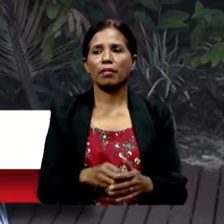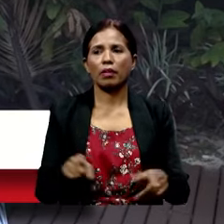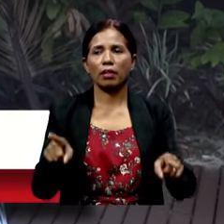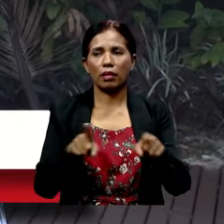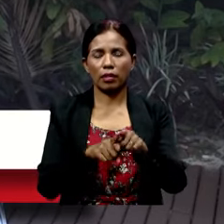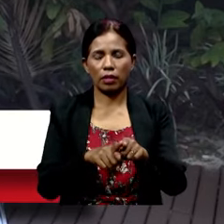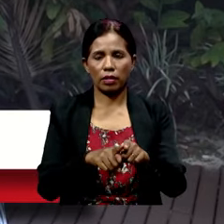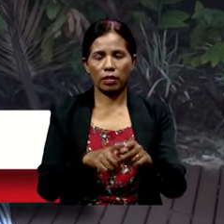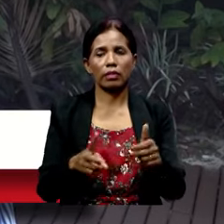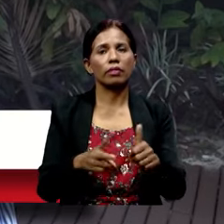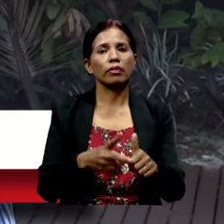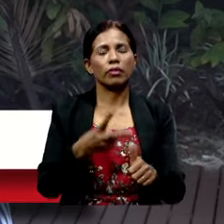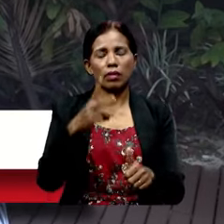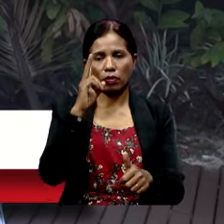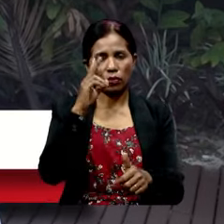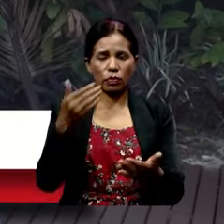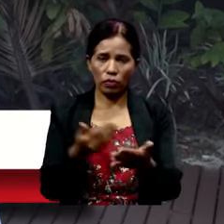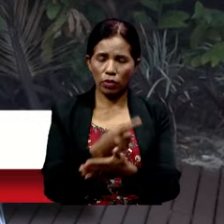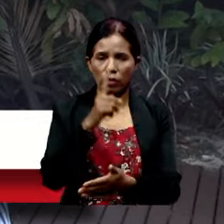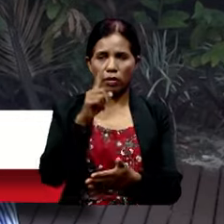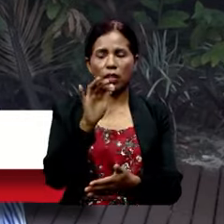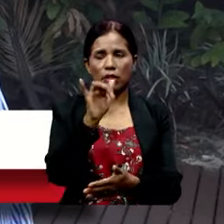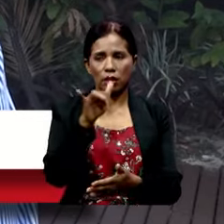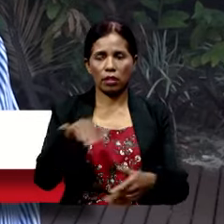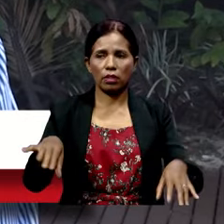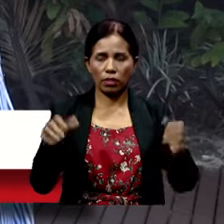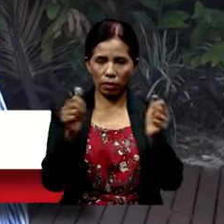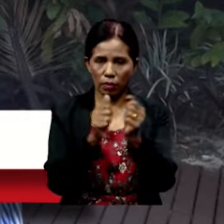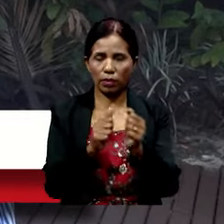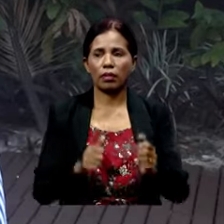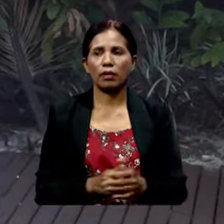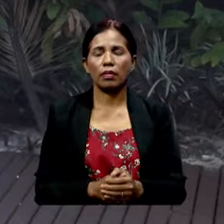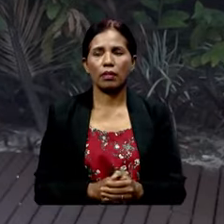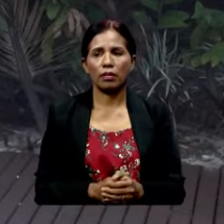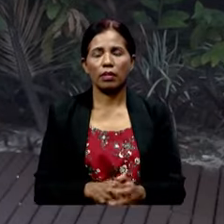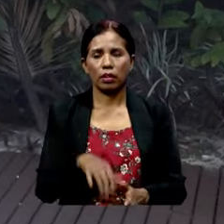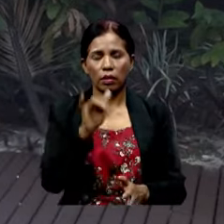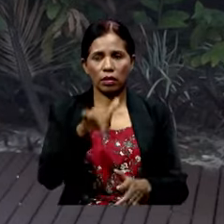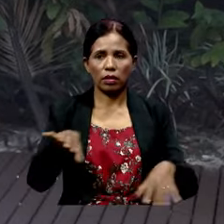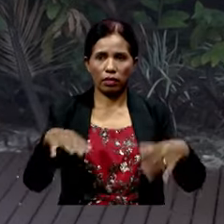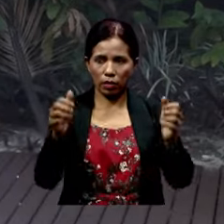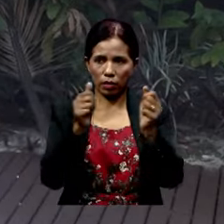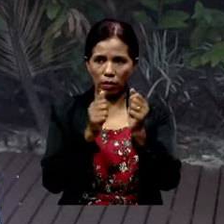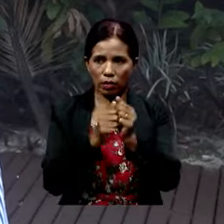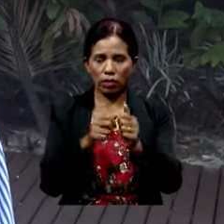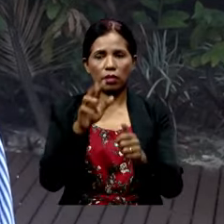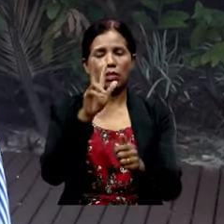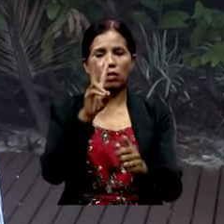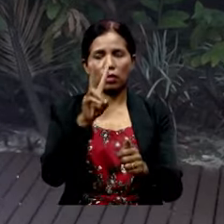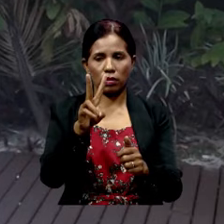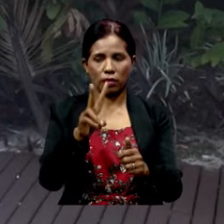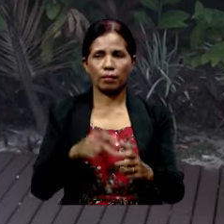versão foi unida para o acordo de Cotonou, né? Assim, o acordo de Cotonou segundo, duas